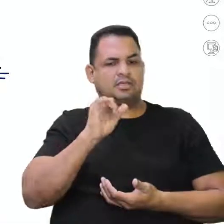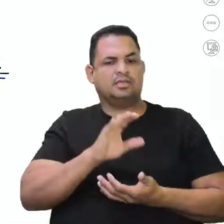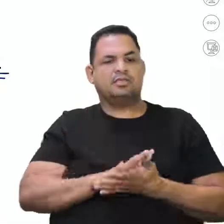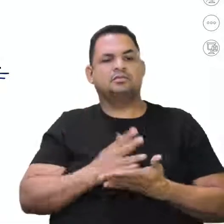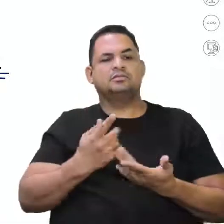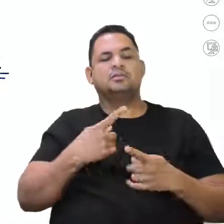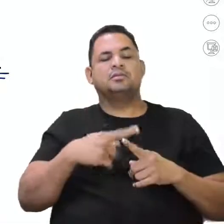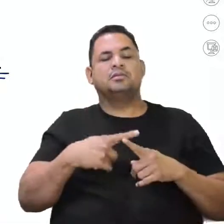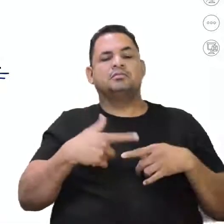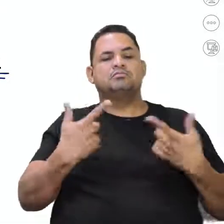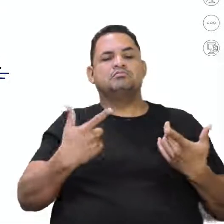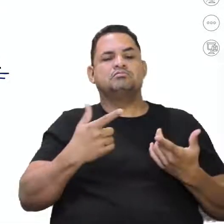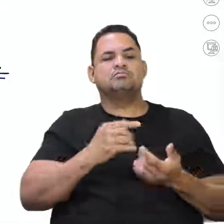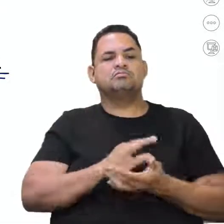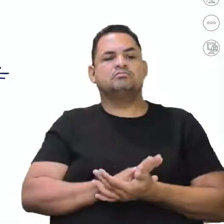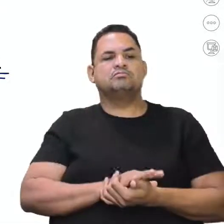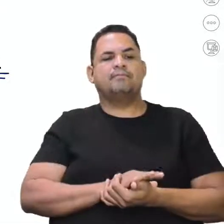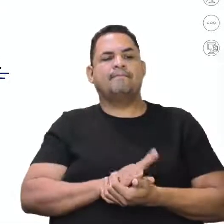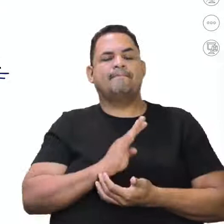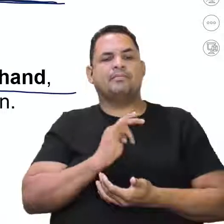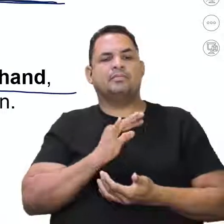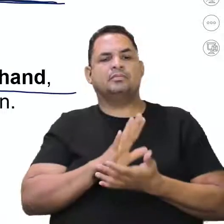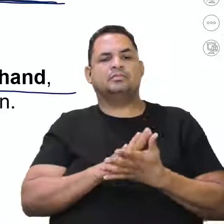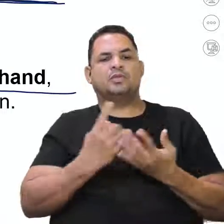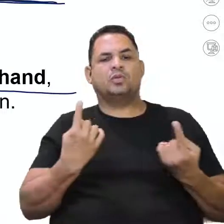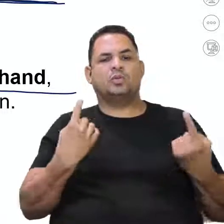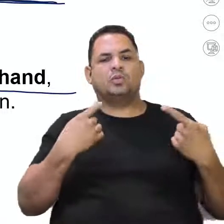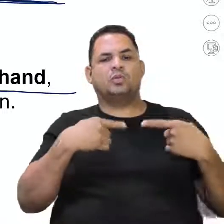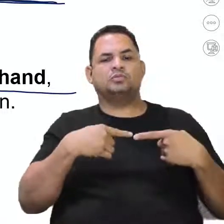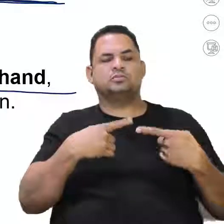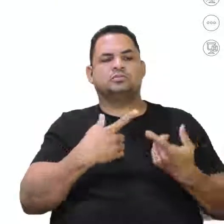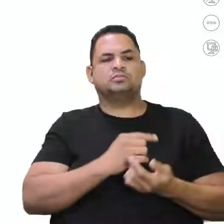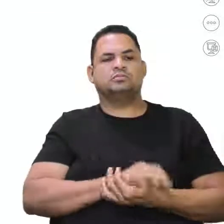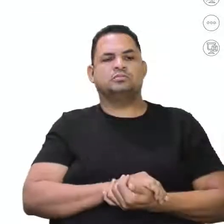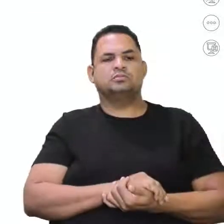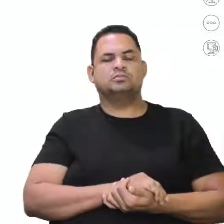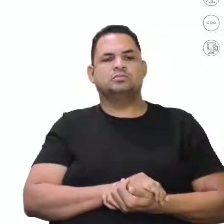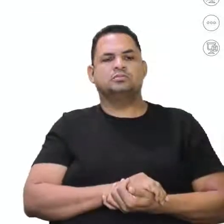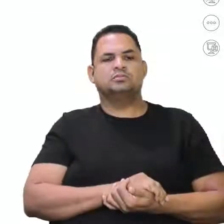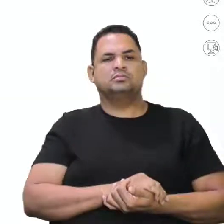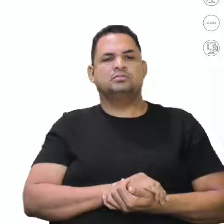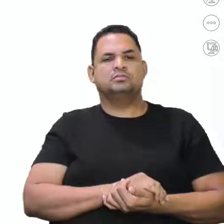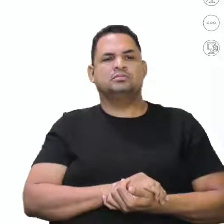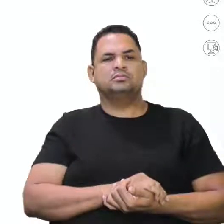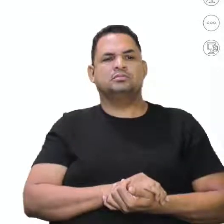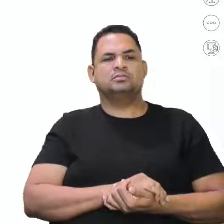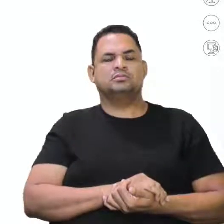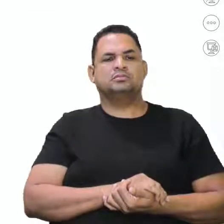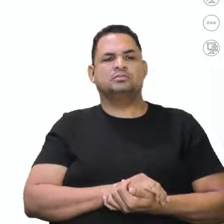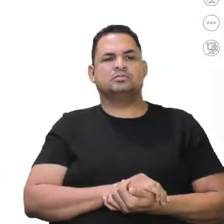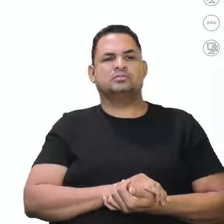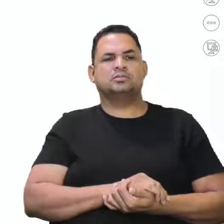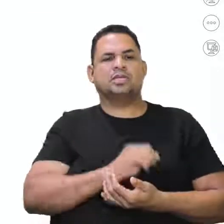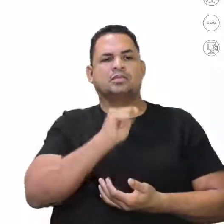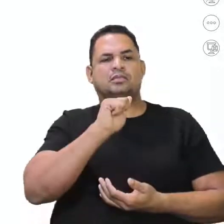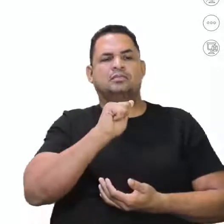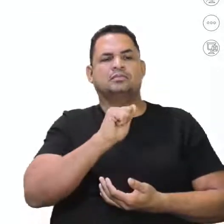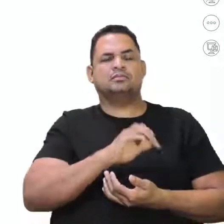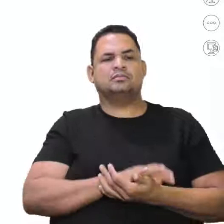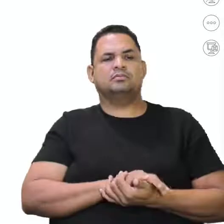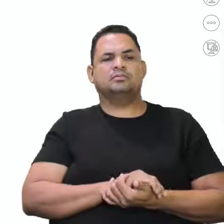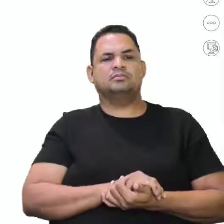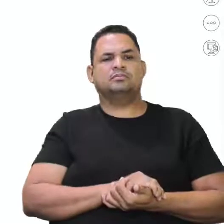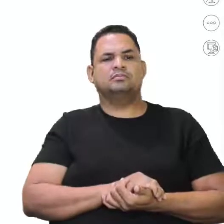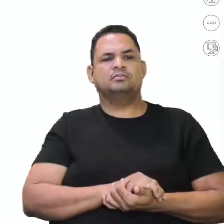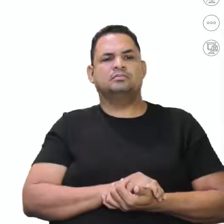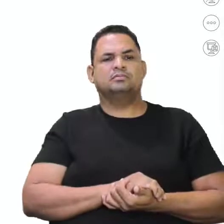causa e o but, ele dá uma ideia de contraste, oposição, certo? Então, olha lá.